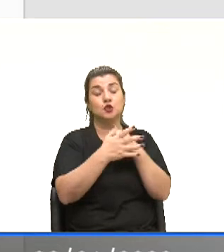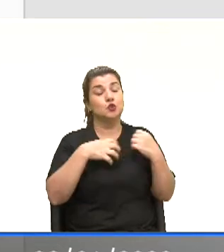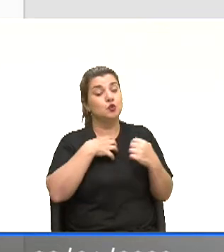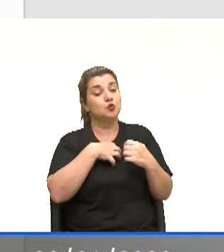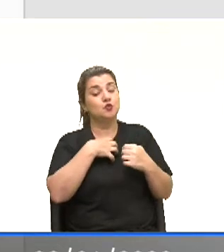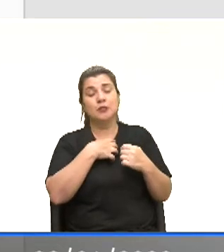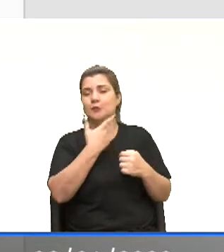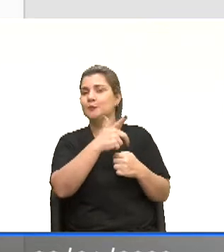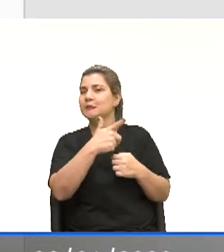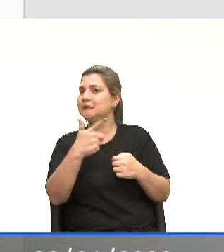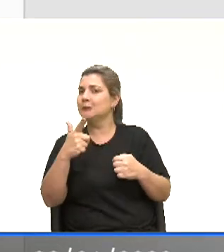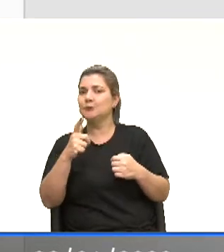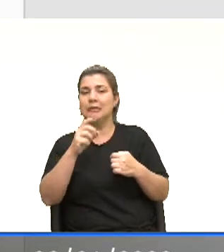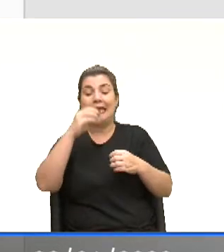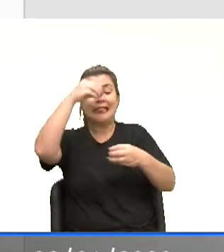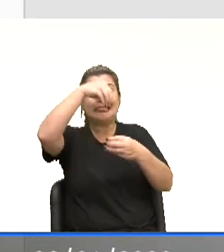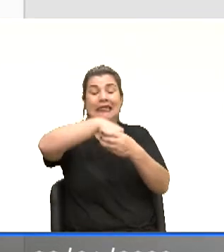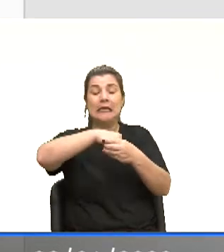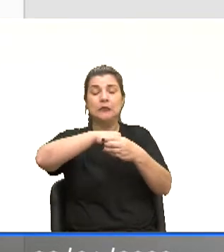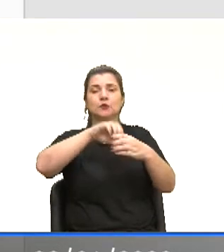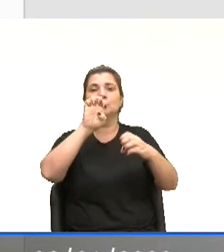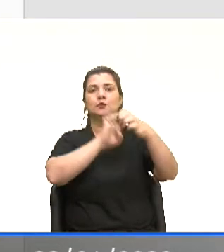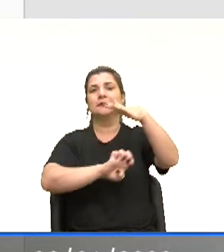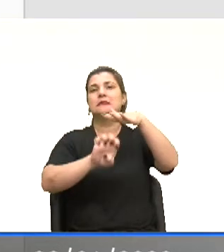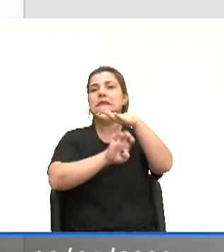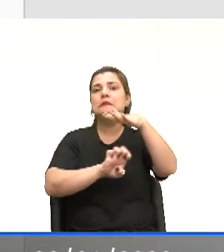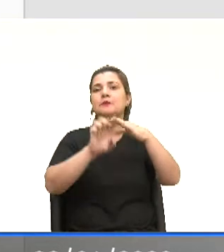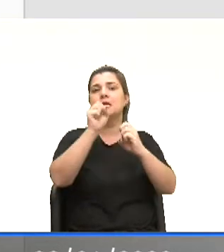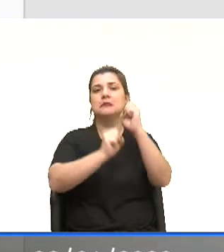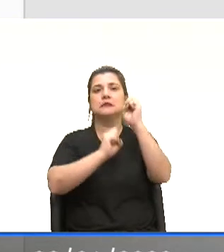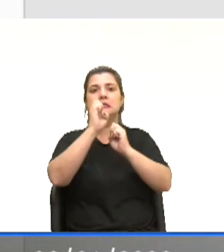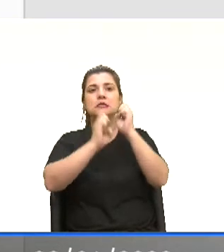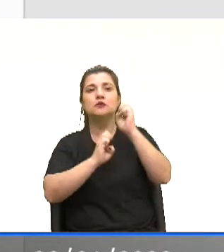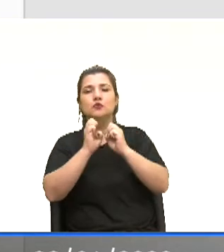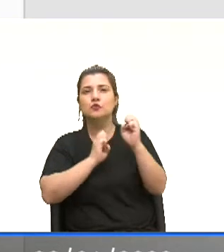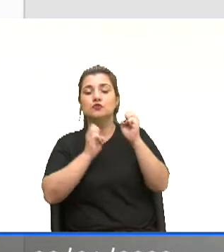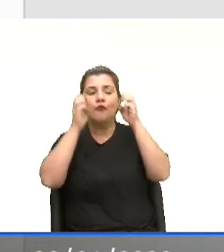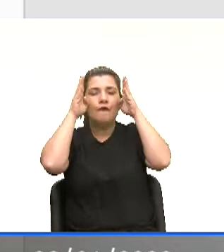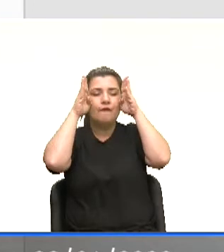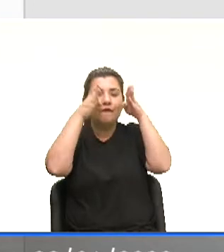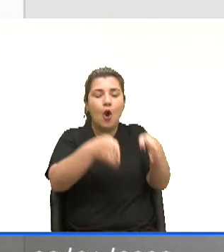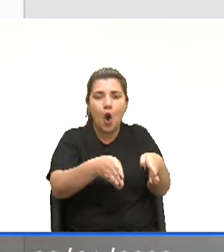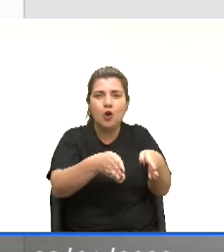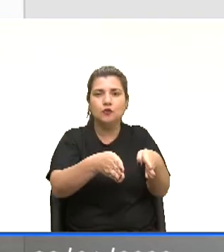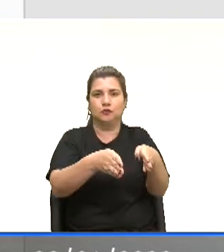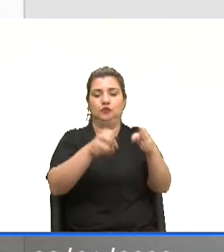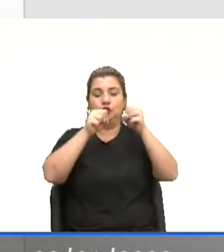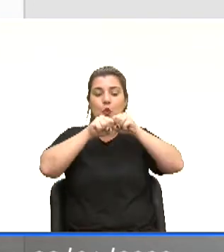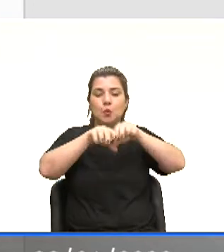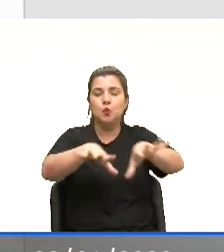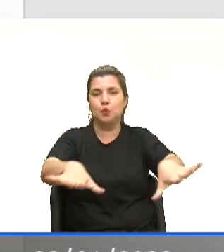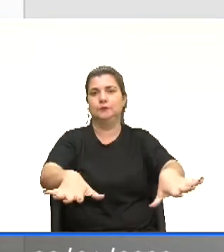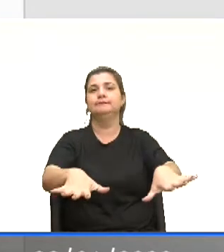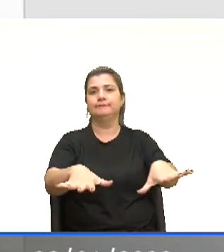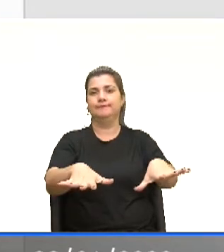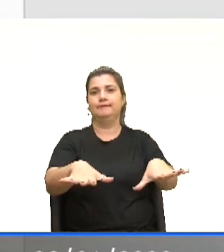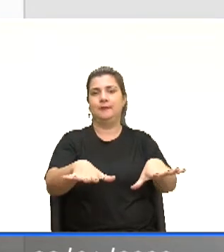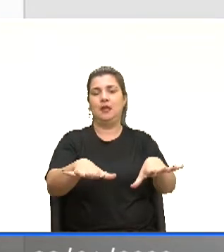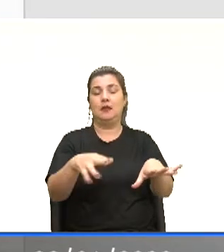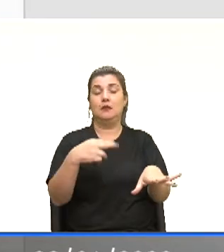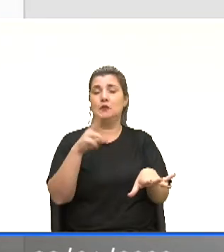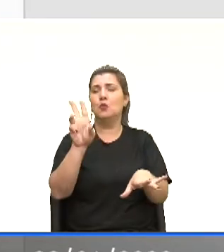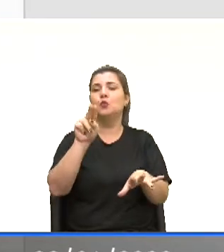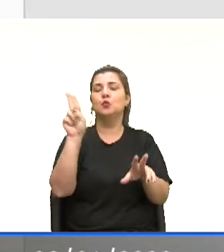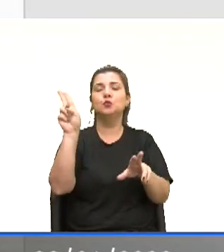das empresas, grandes focos de transmissão. E aí, por conseguinte, a gente tem o que a gente chama em epidemiologia